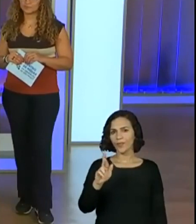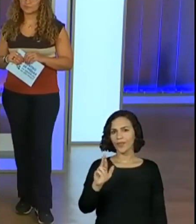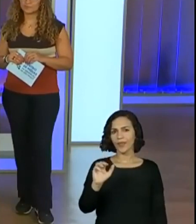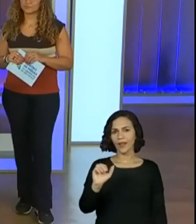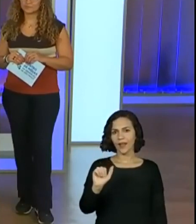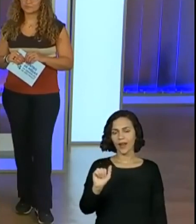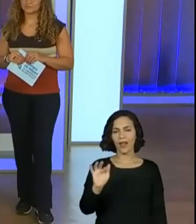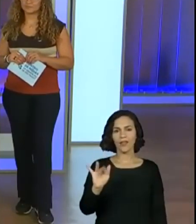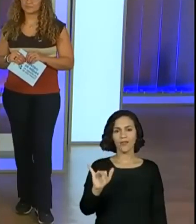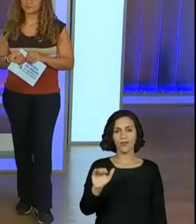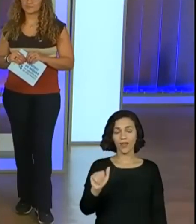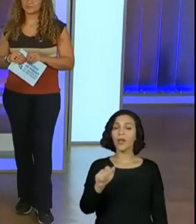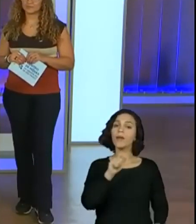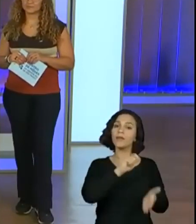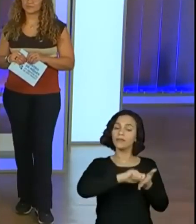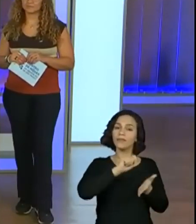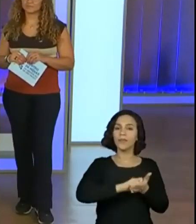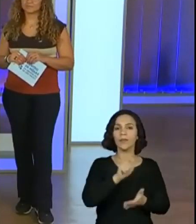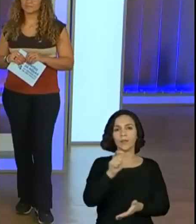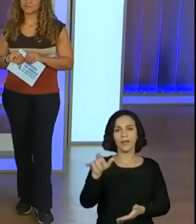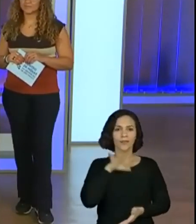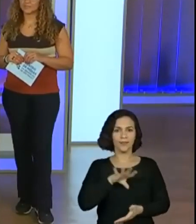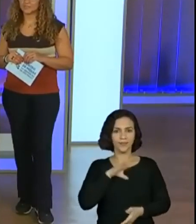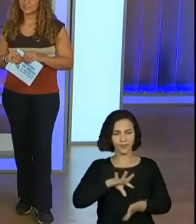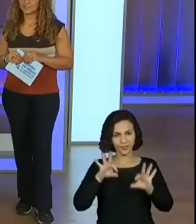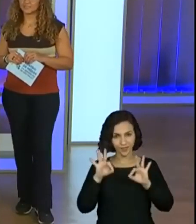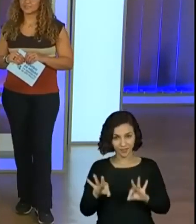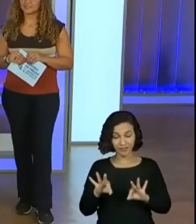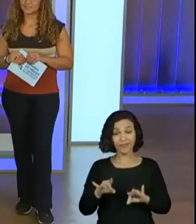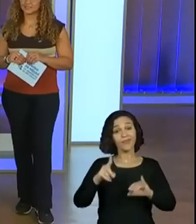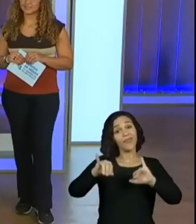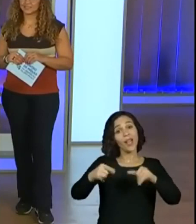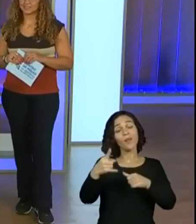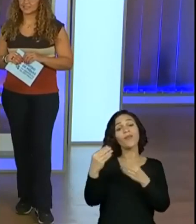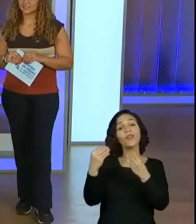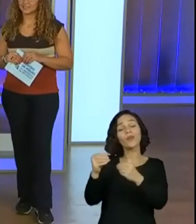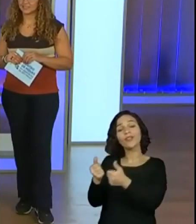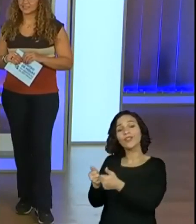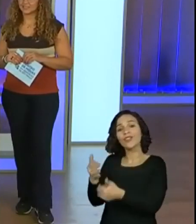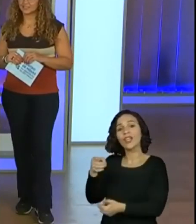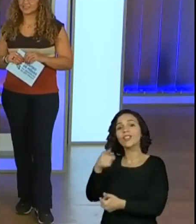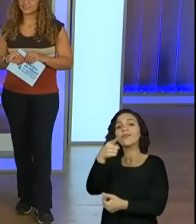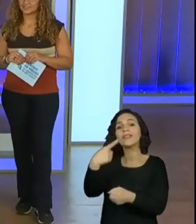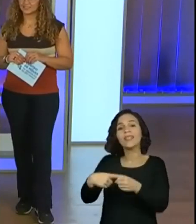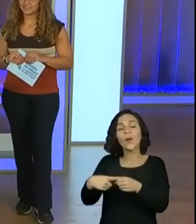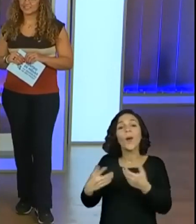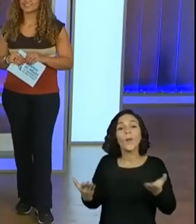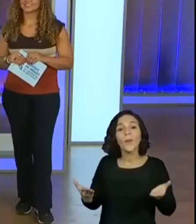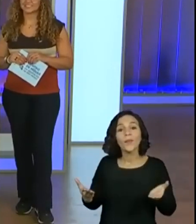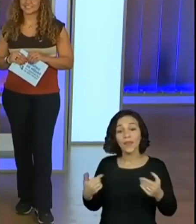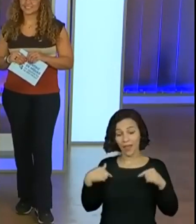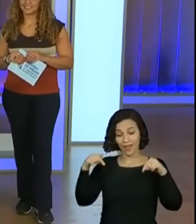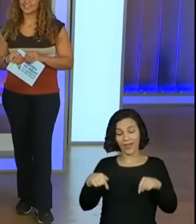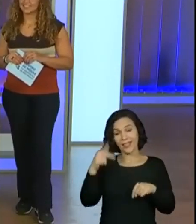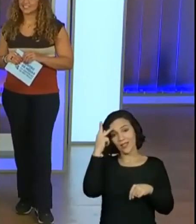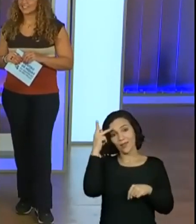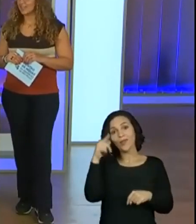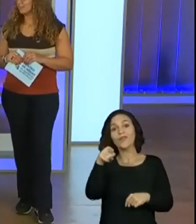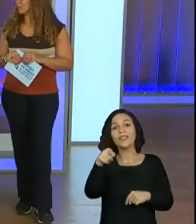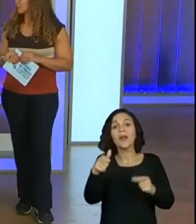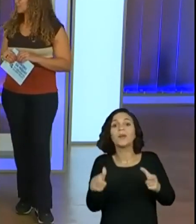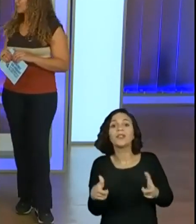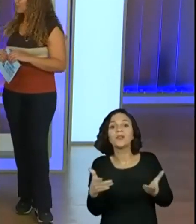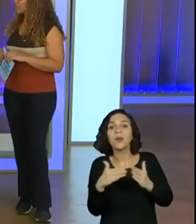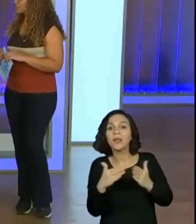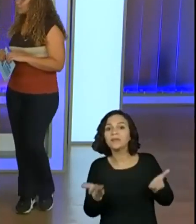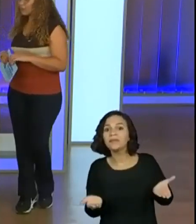esqueçam, coloquem aí no chat de que cidade vocês estão falando. A gente está aqui em São Paulo e vocês, por favor, coloquem aí para a gente, tá bom?